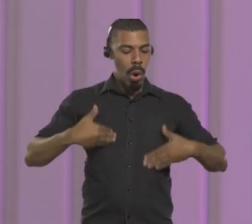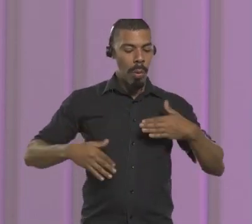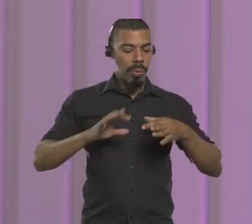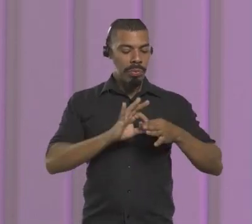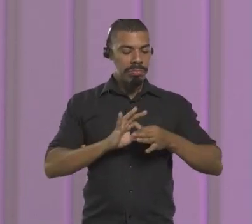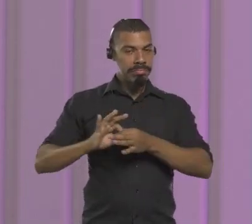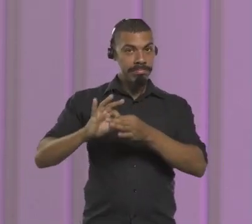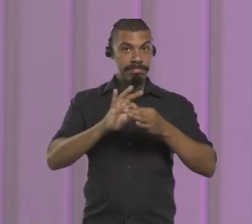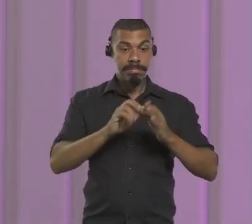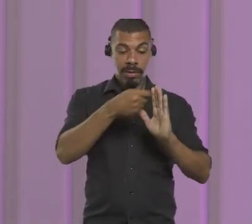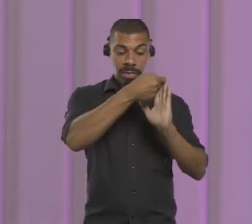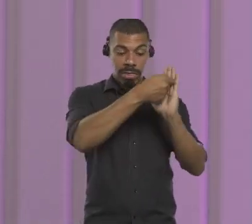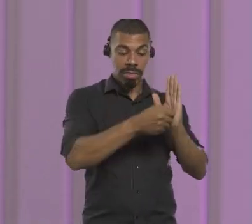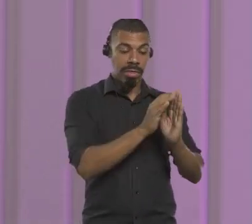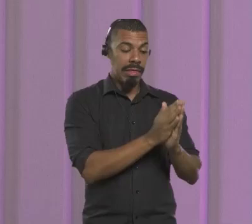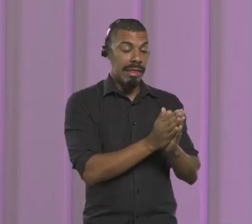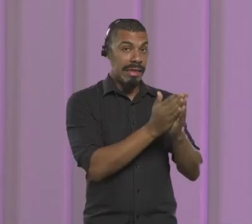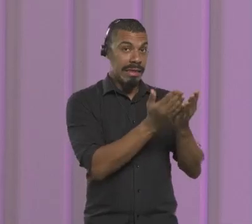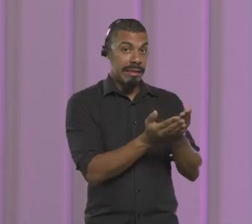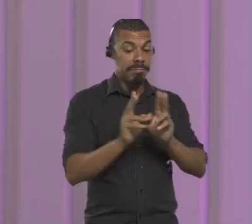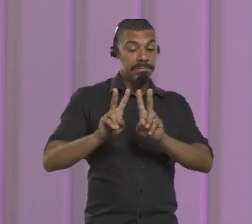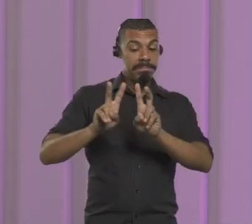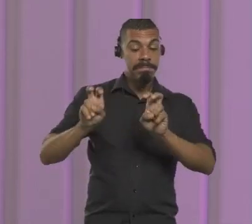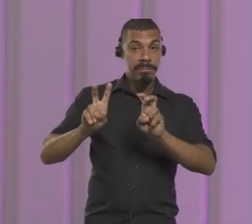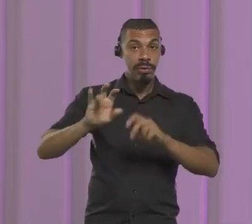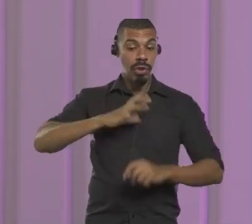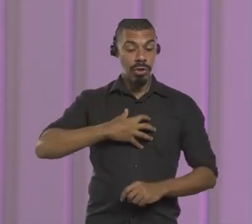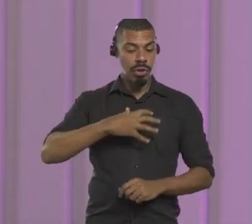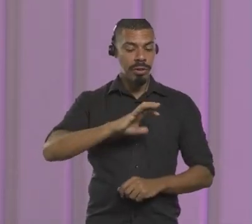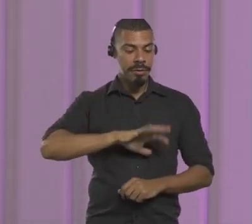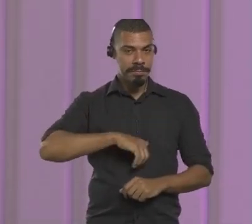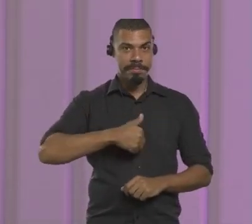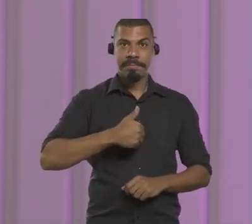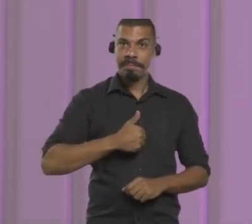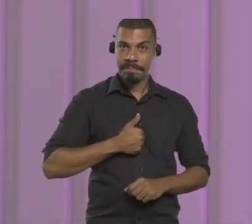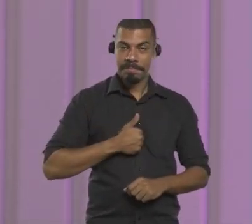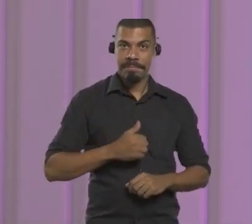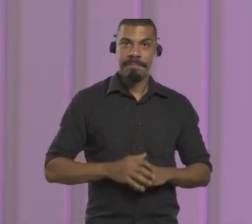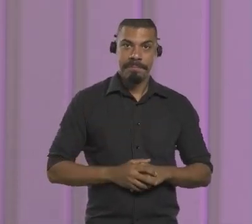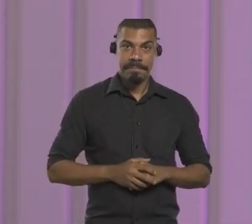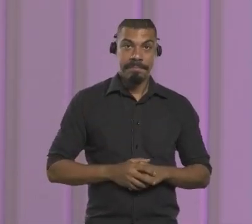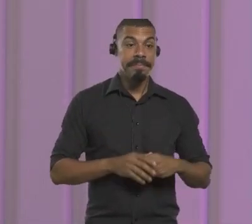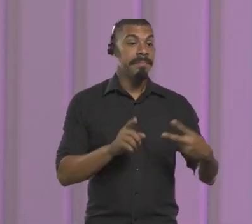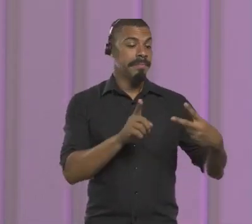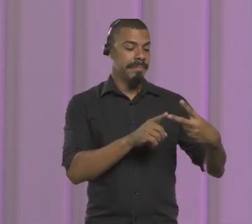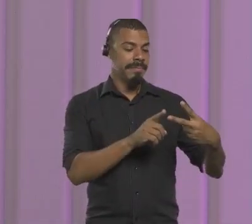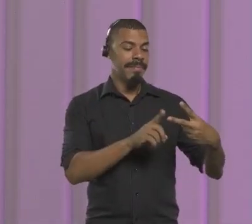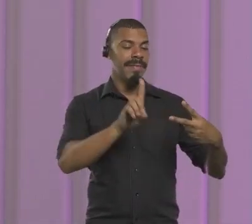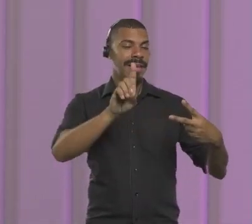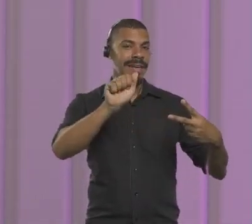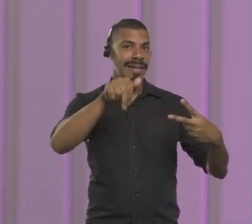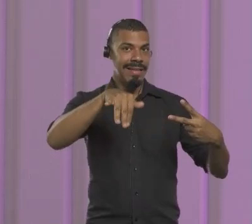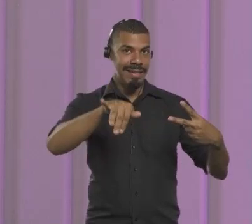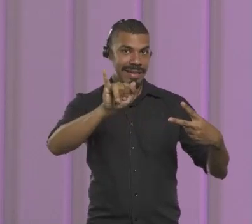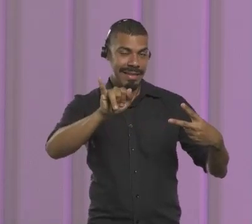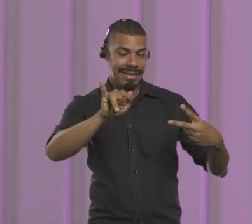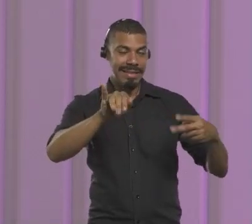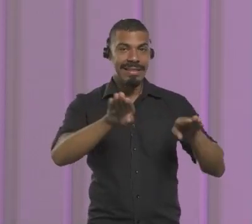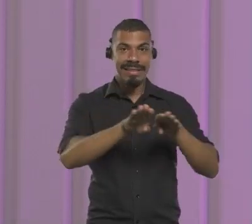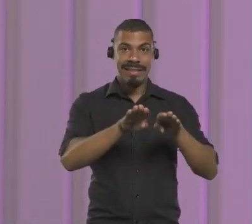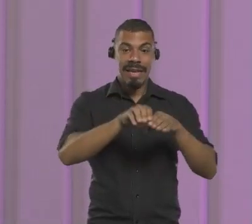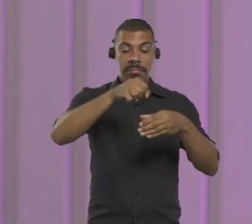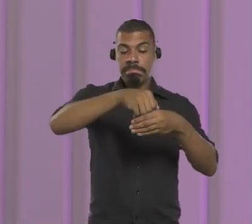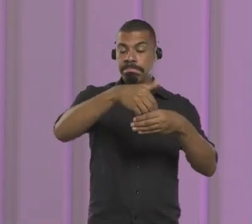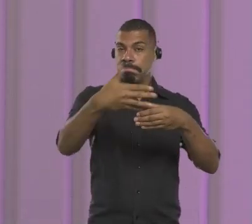e autora de um livro sobre autoestima. A gente vai falar sobre isso. Temos também Dani Lima, que é criadora de conteúdo